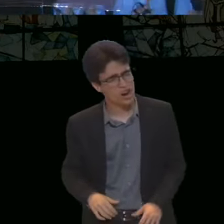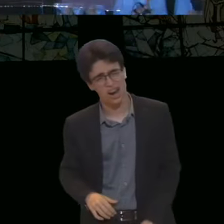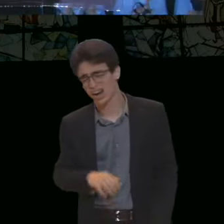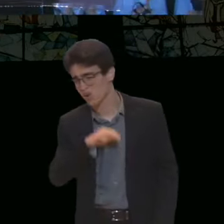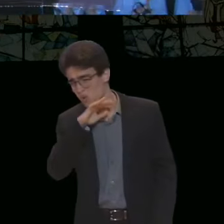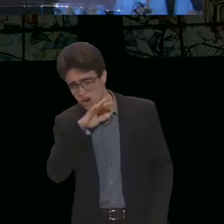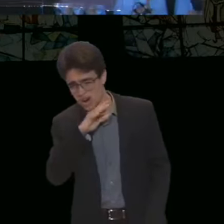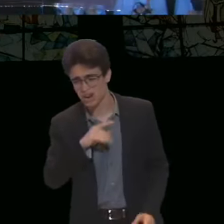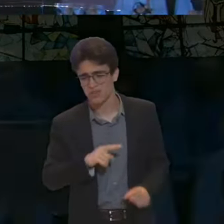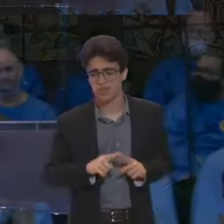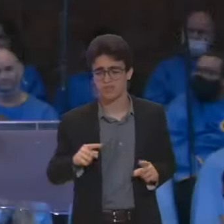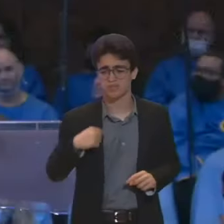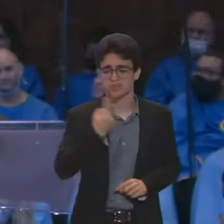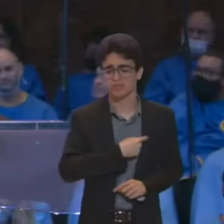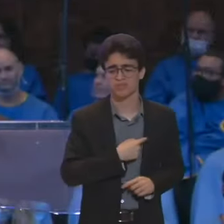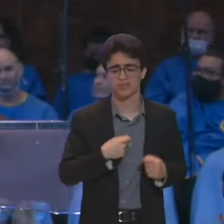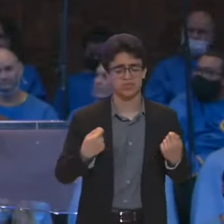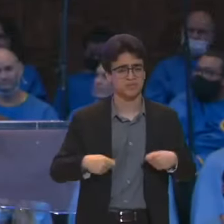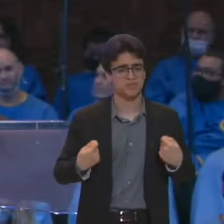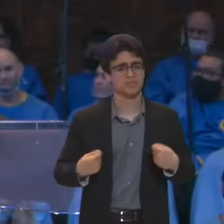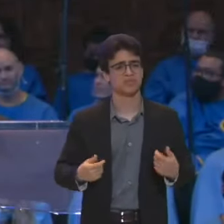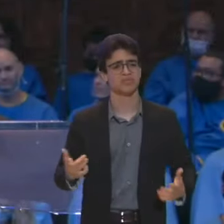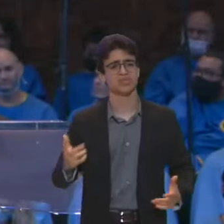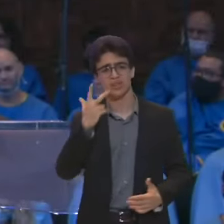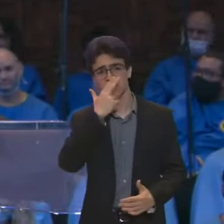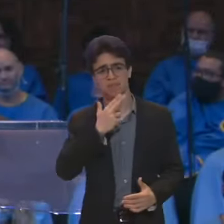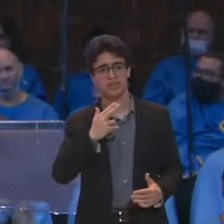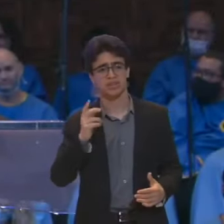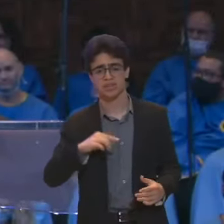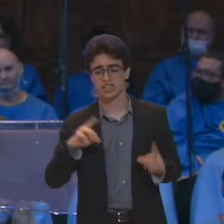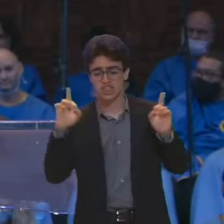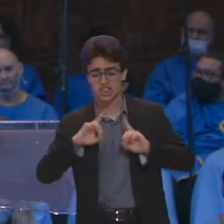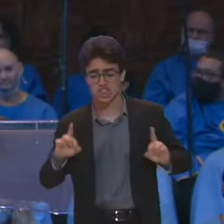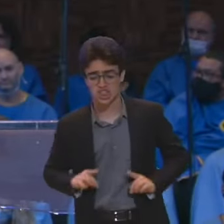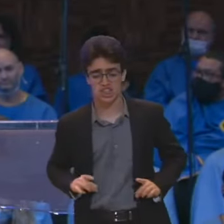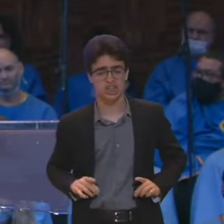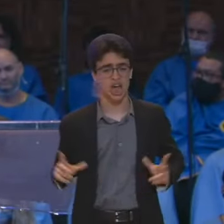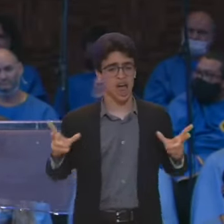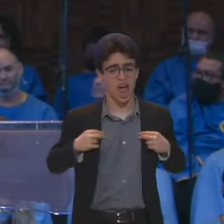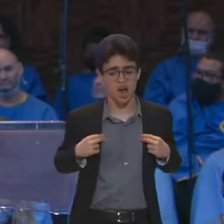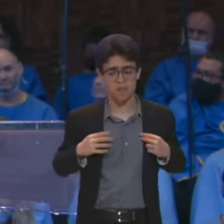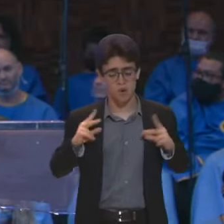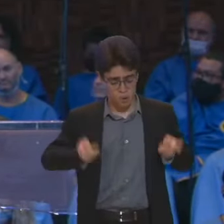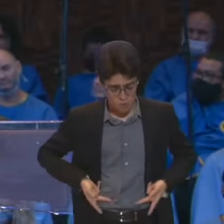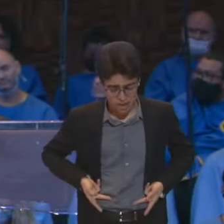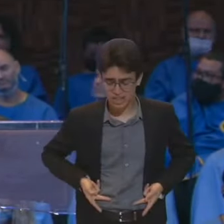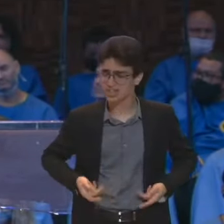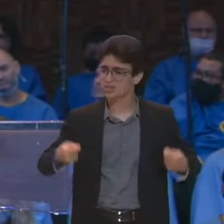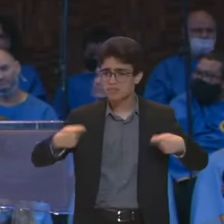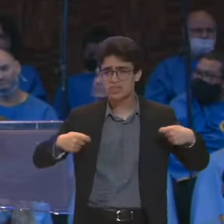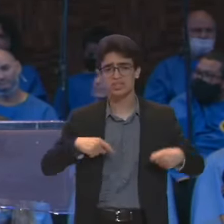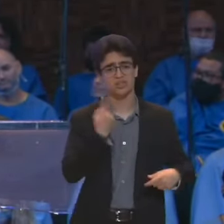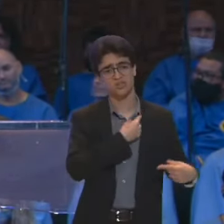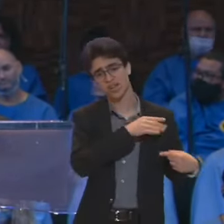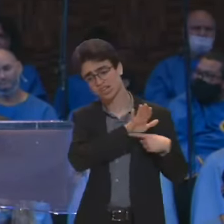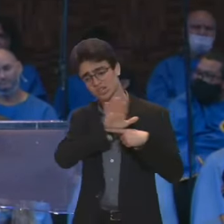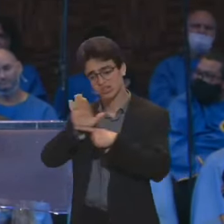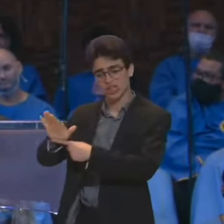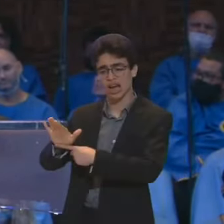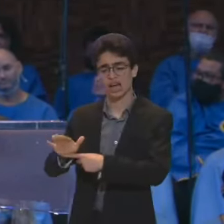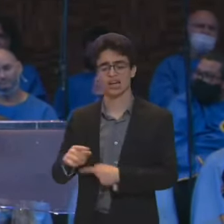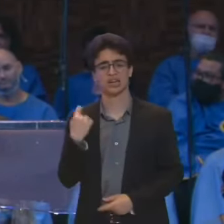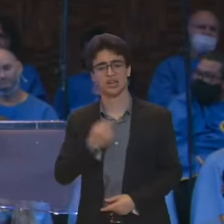Nós temos que... A dignidade humana requer, não precisa ser o cristianismo, não, é que a dignidade humana requer a gente ajudar,